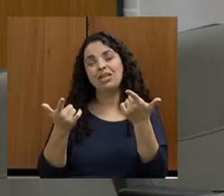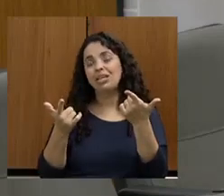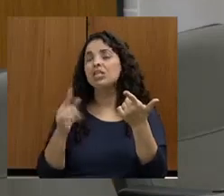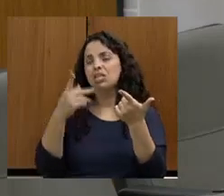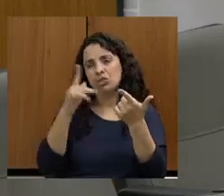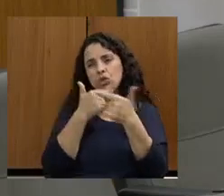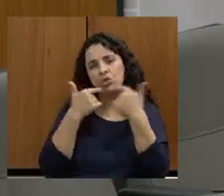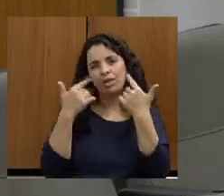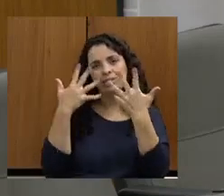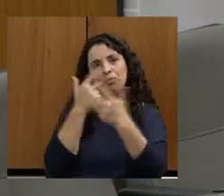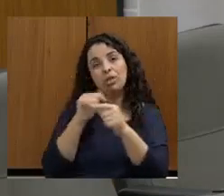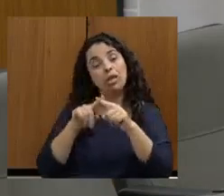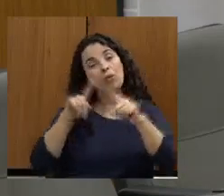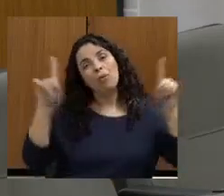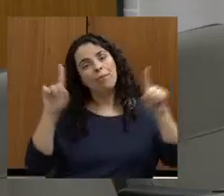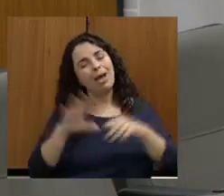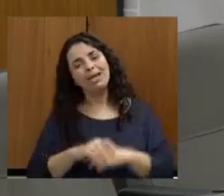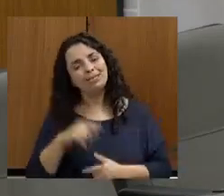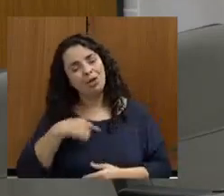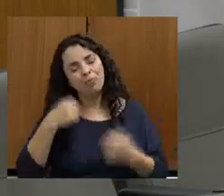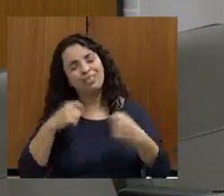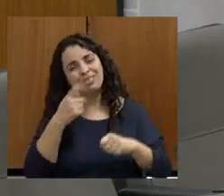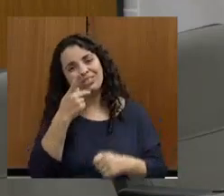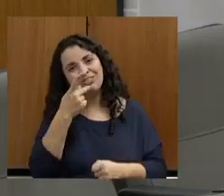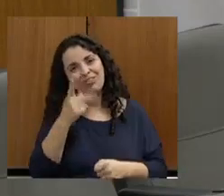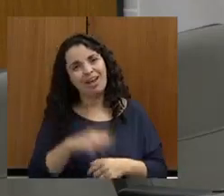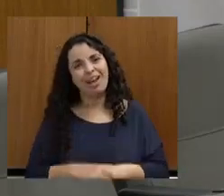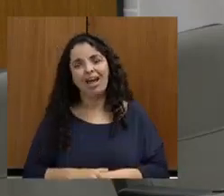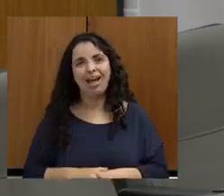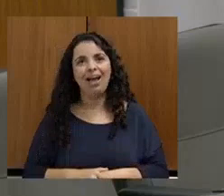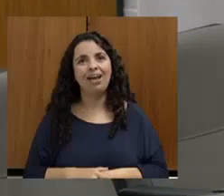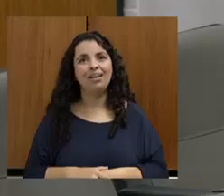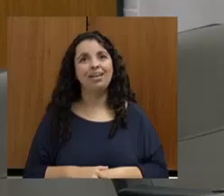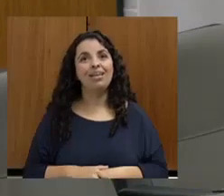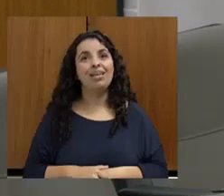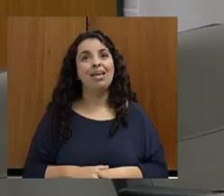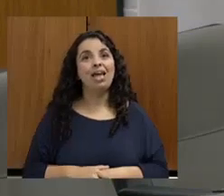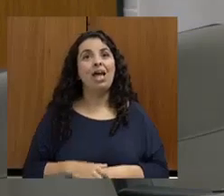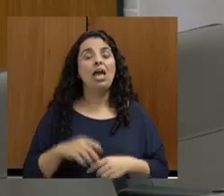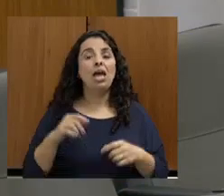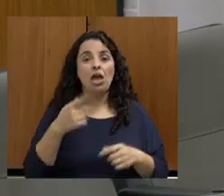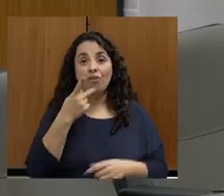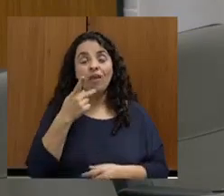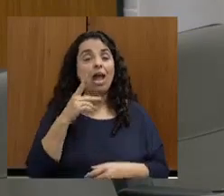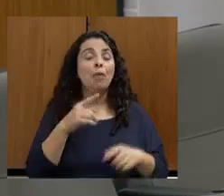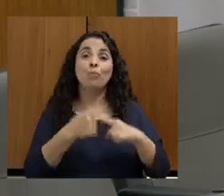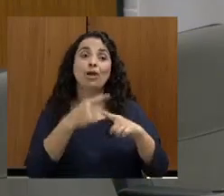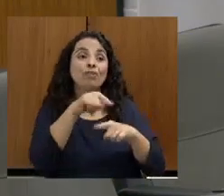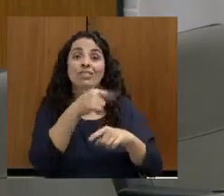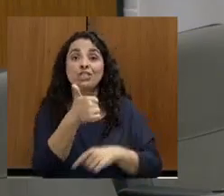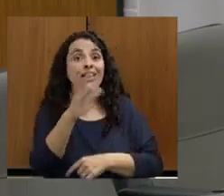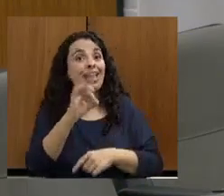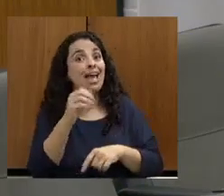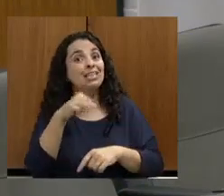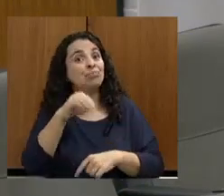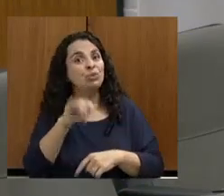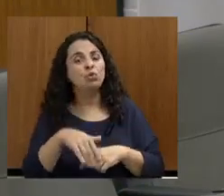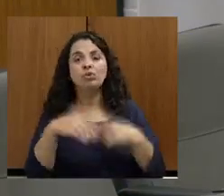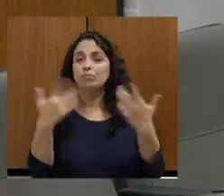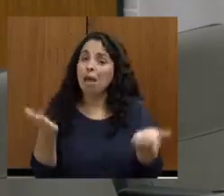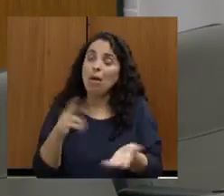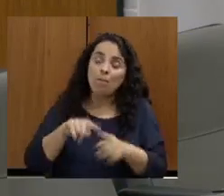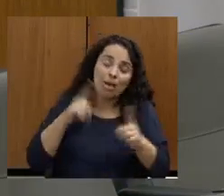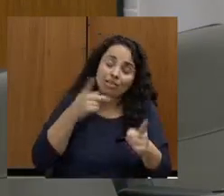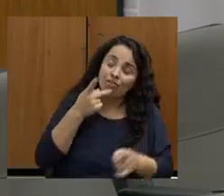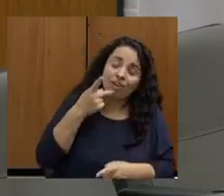eu falei com o senhor, eu tenho síndrome de falastrona mesmo, eu tenho síndrome de palestrante. Porque senão eu não vou conseguir ouvir o que posso lhe falar, o que eu posso lhe